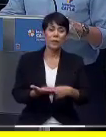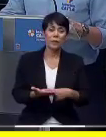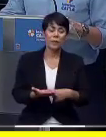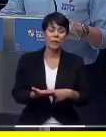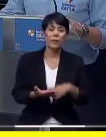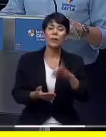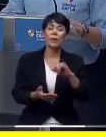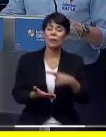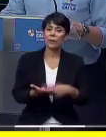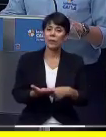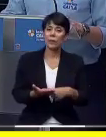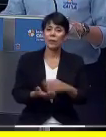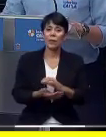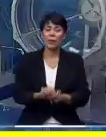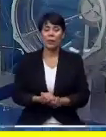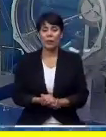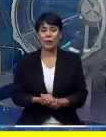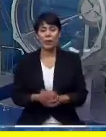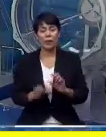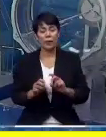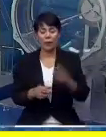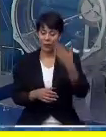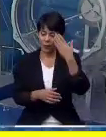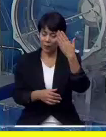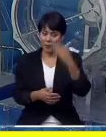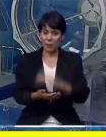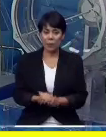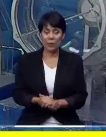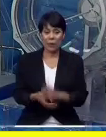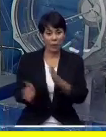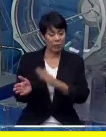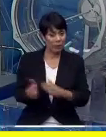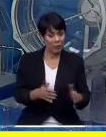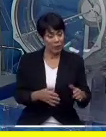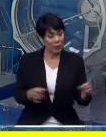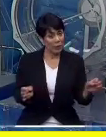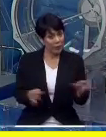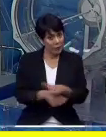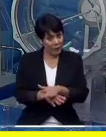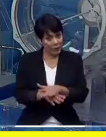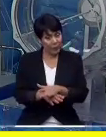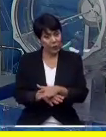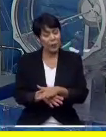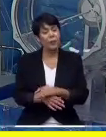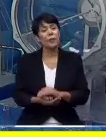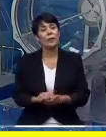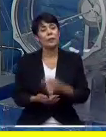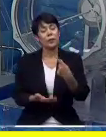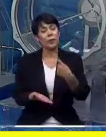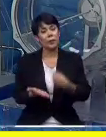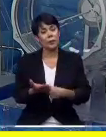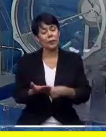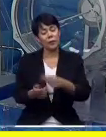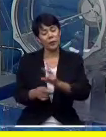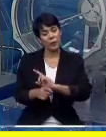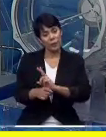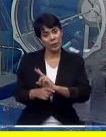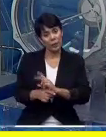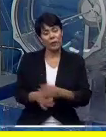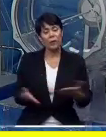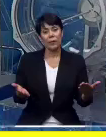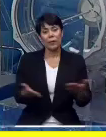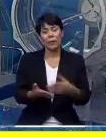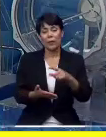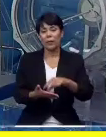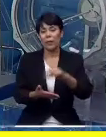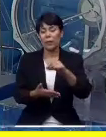confirmo. Sim, confirmo. Obrigado. Primeira etapa realizada, validada pelos nossos auditores populares. Agora,